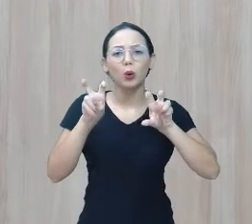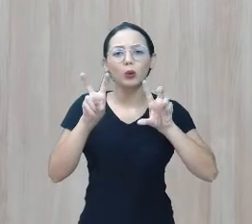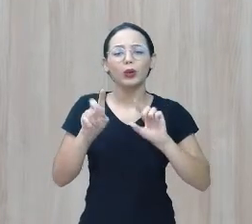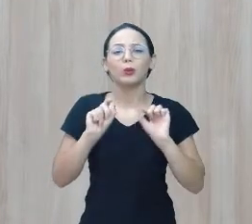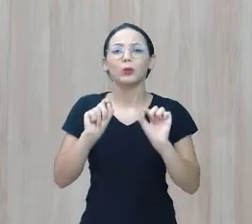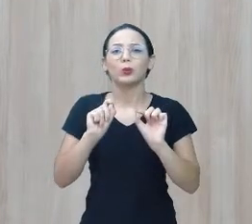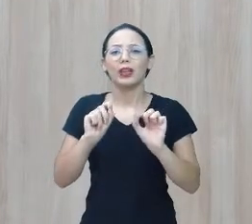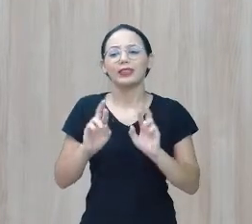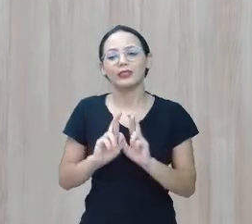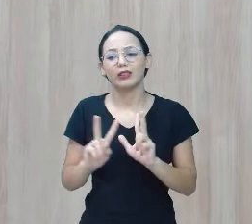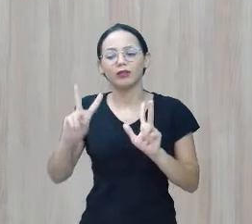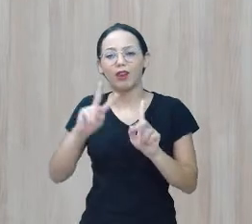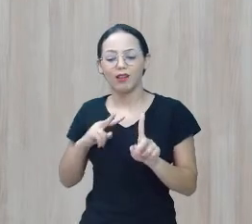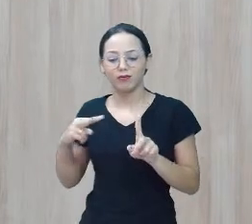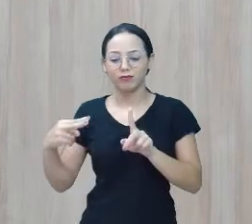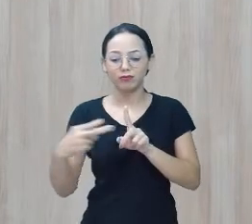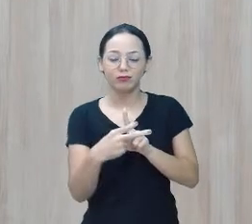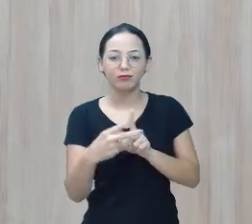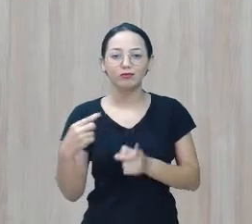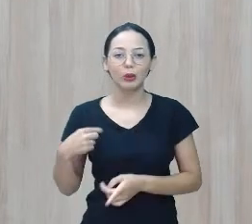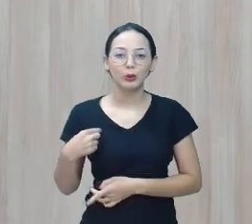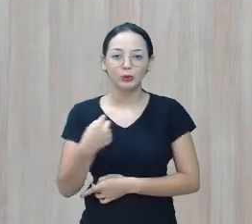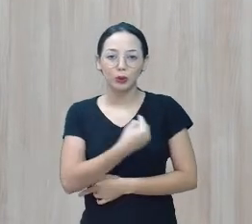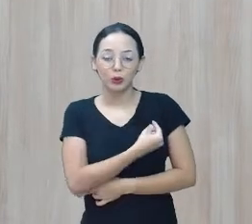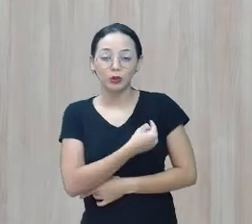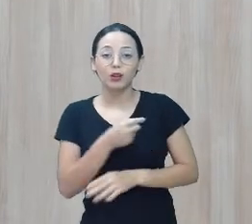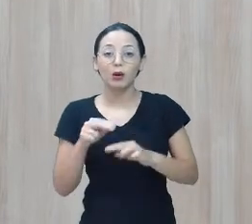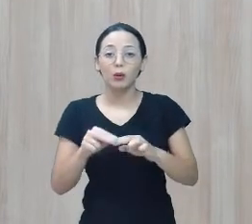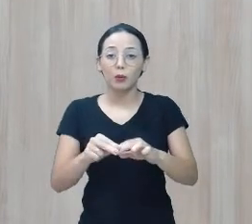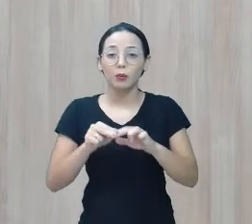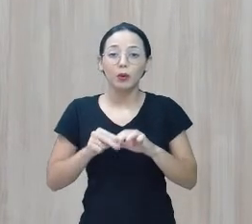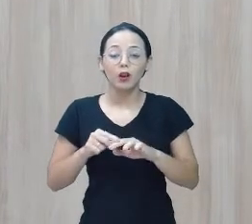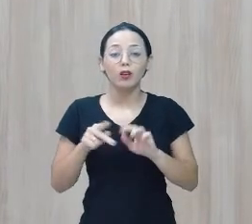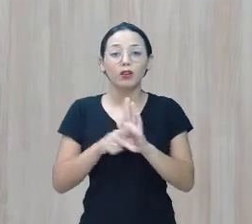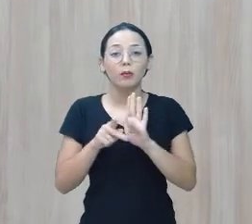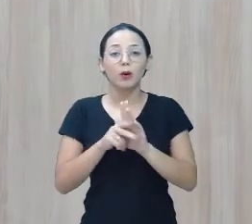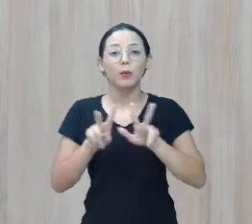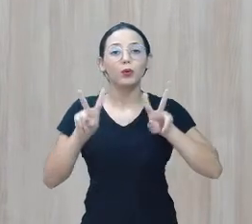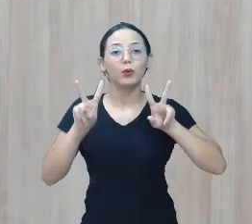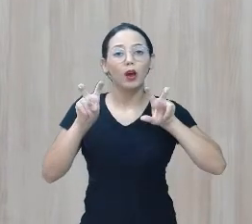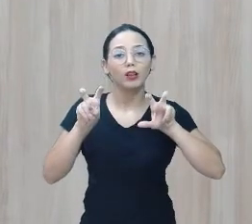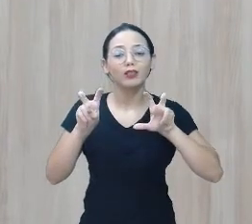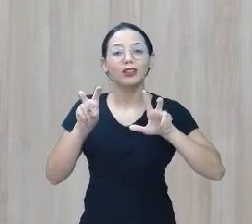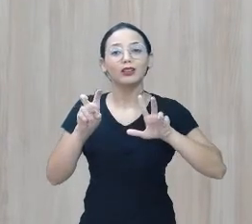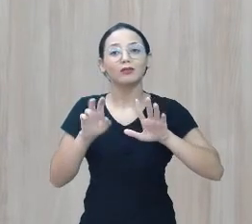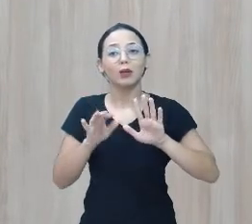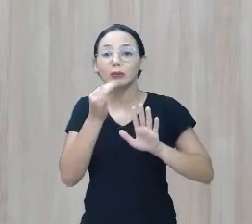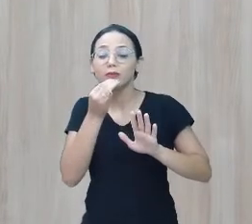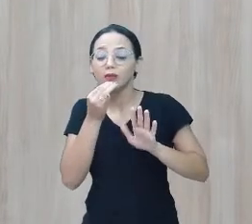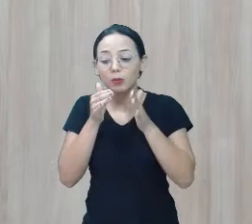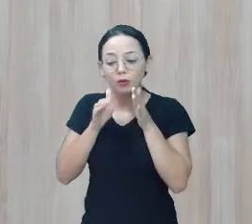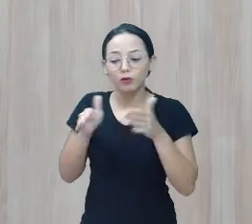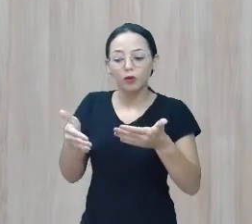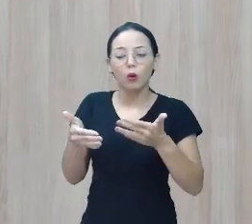fogem da nossa percepção, pelo fato de serem conteúdos relativos a temas